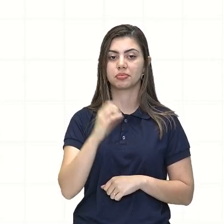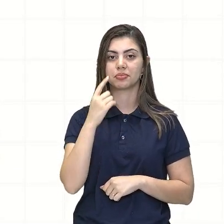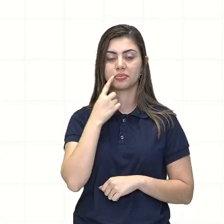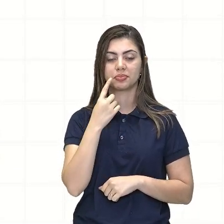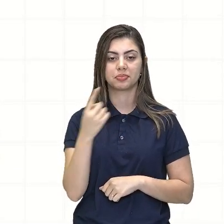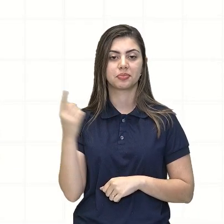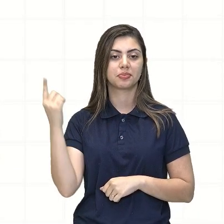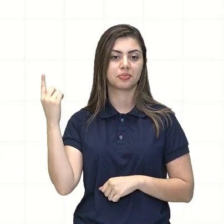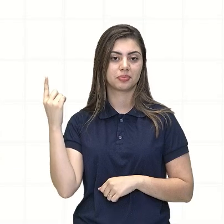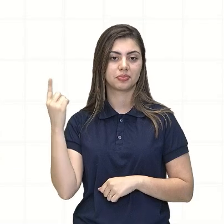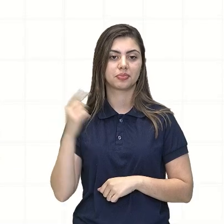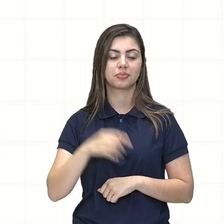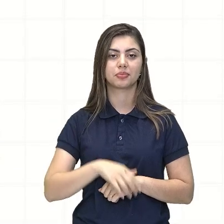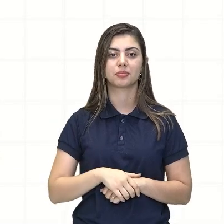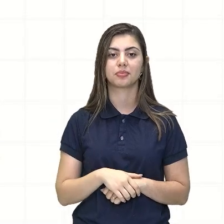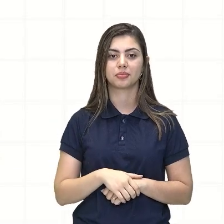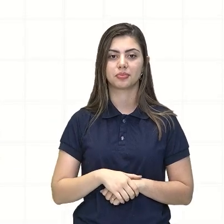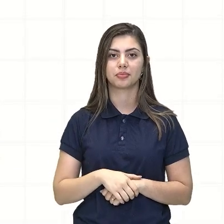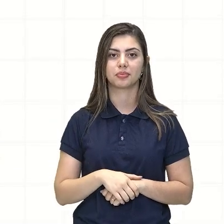20.